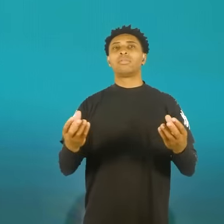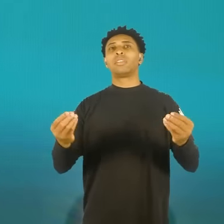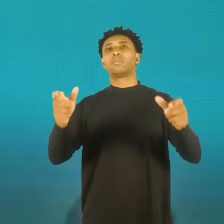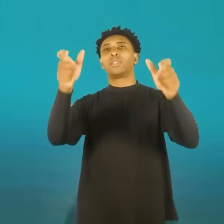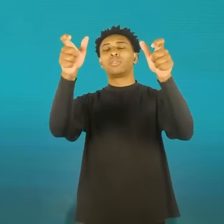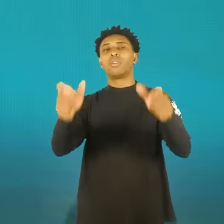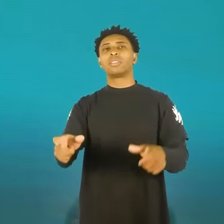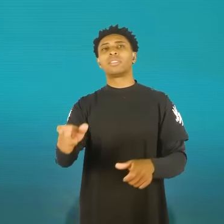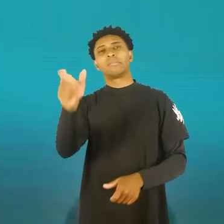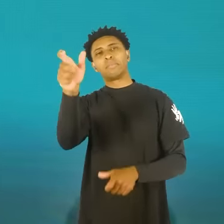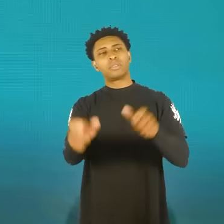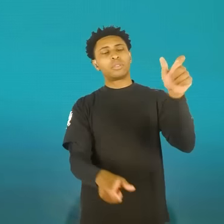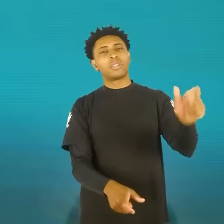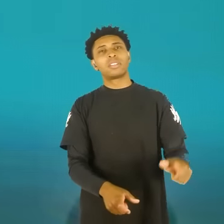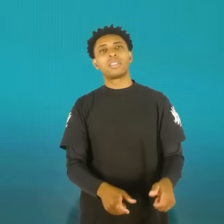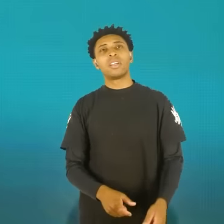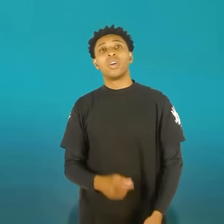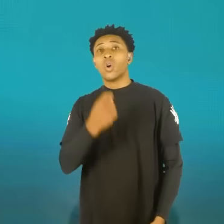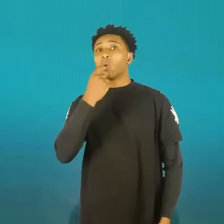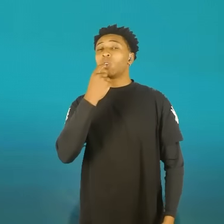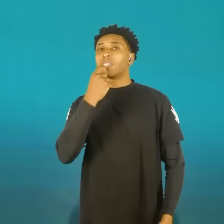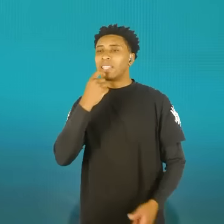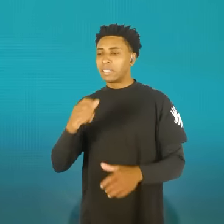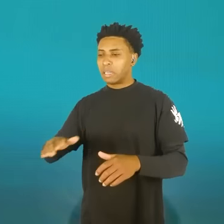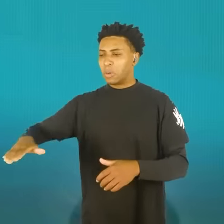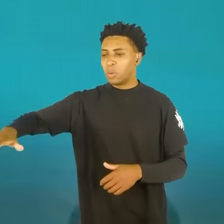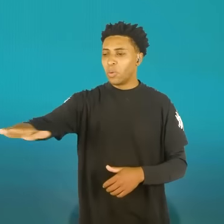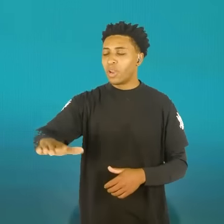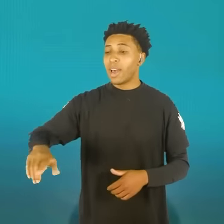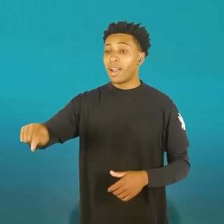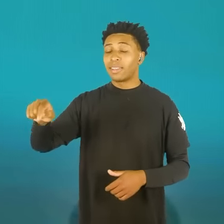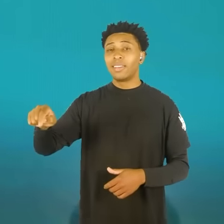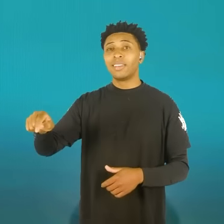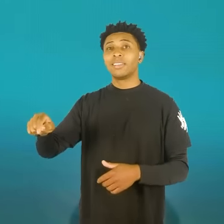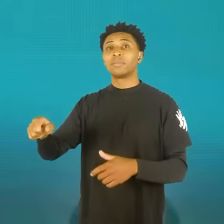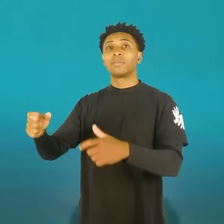Mas aquele sangue que caiu na terra de um adorador não gerou filhos.